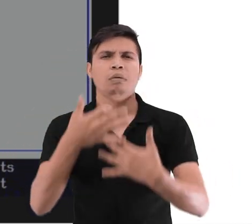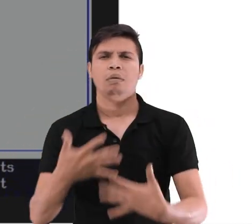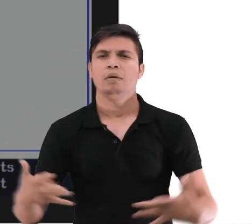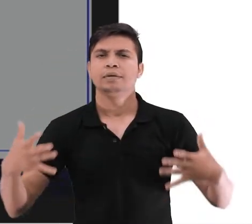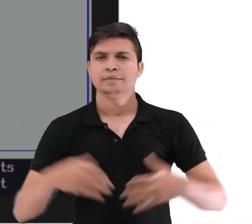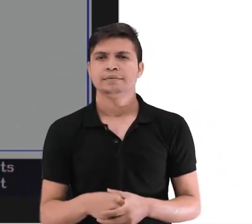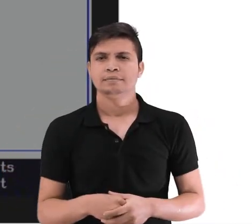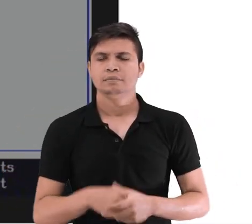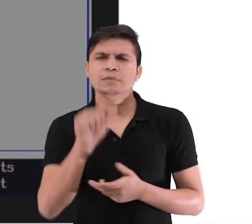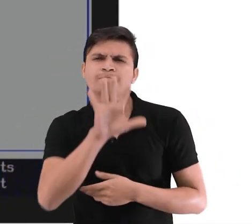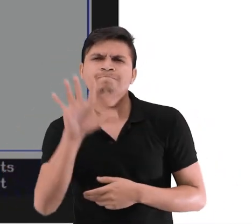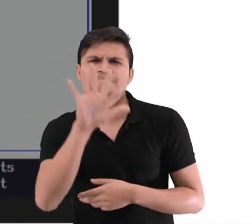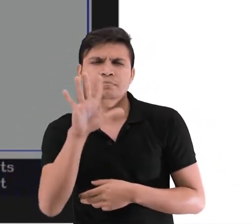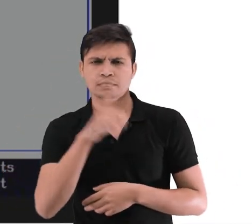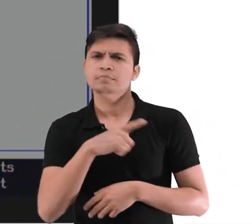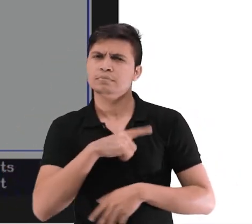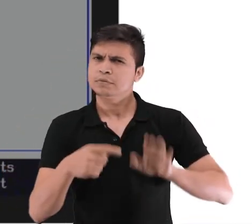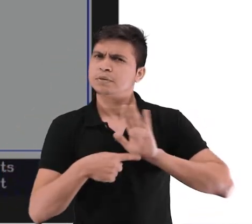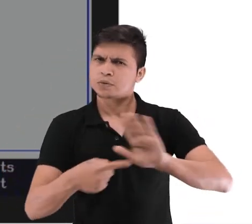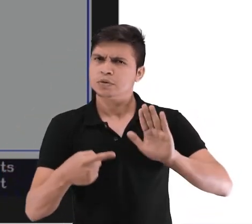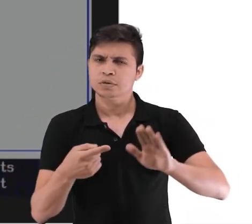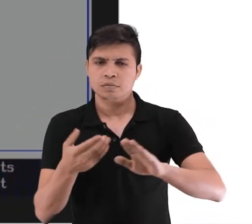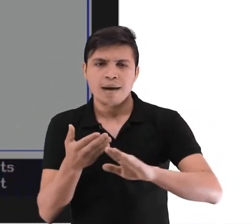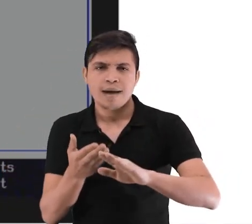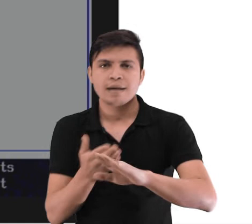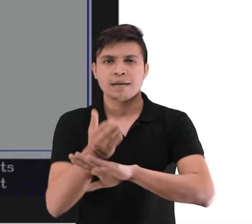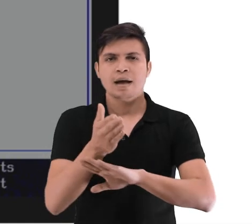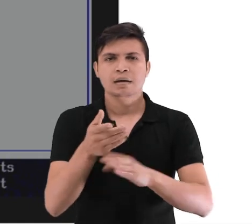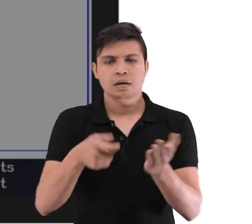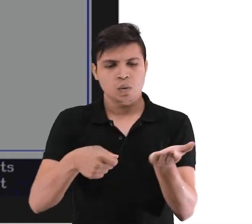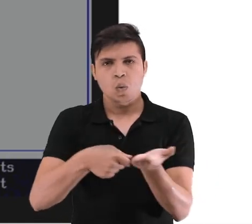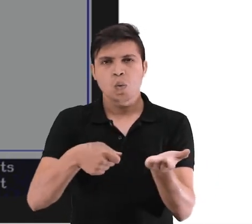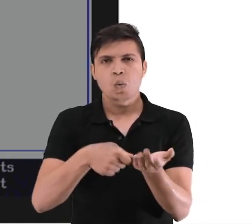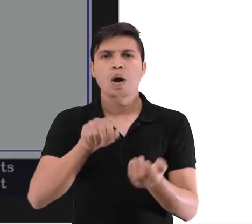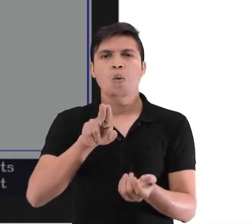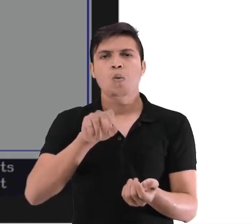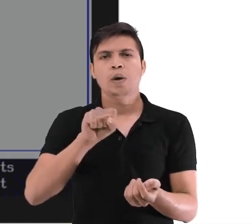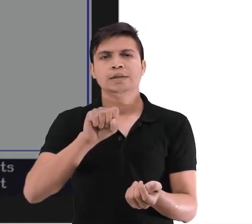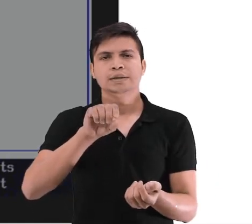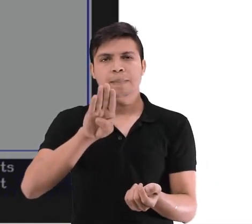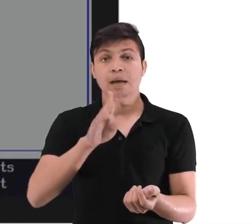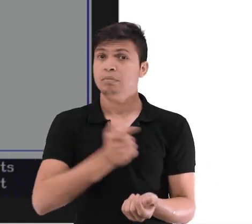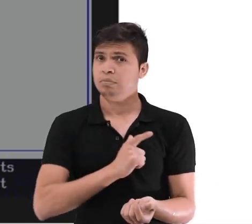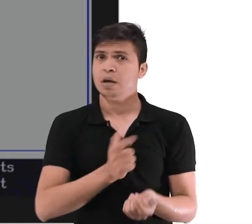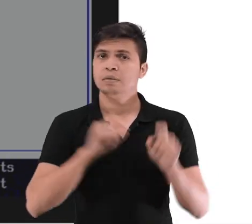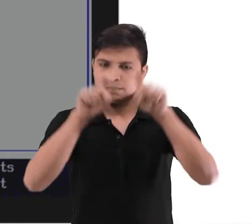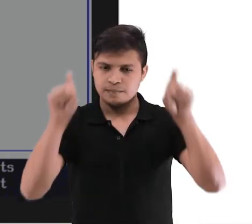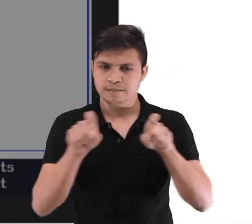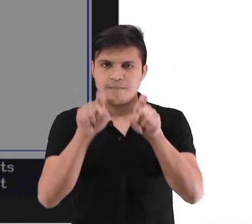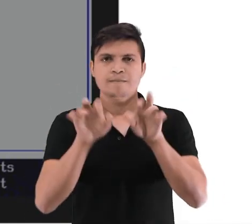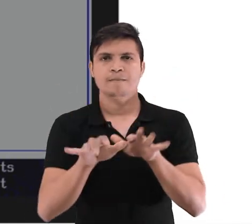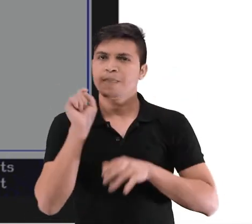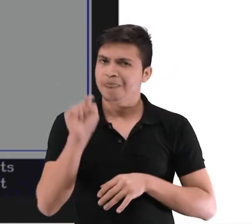Aqui dentro, ele está mostrando as entradas das portas USB que tem no seu computador, certo?